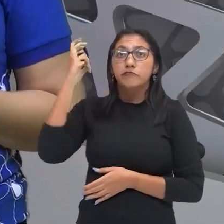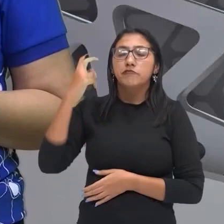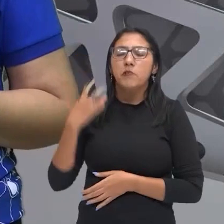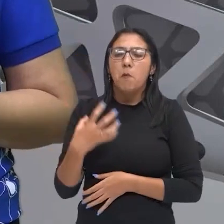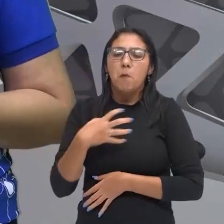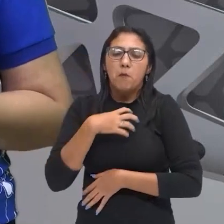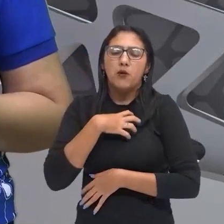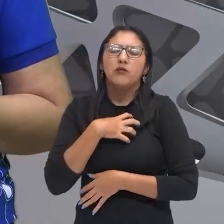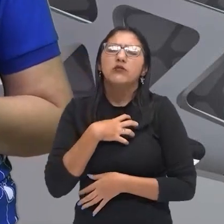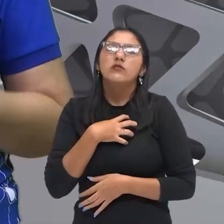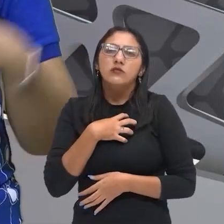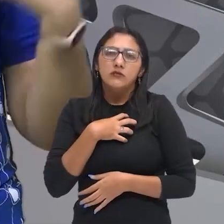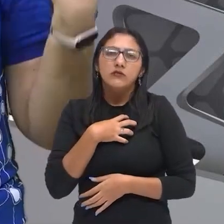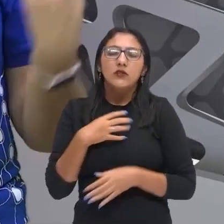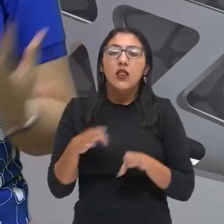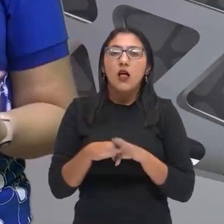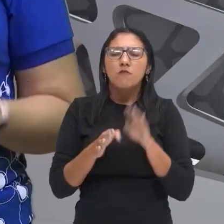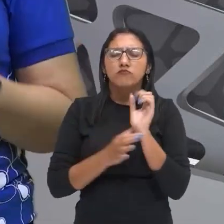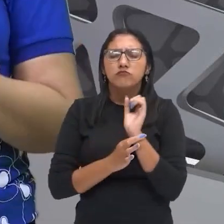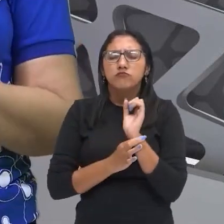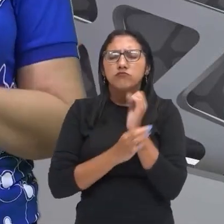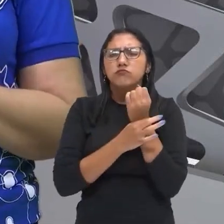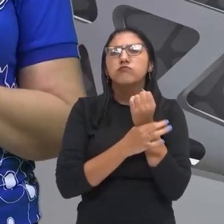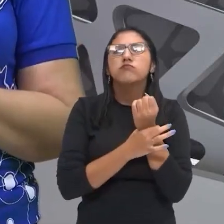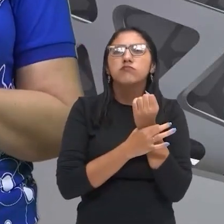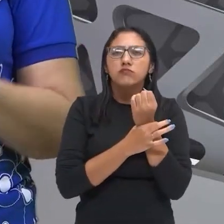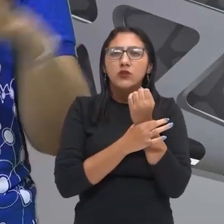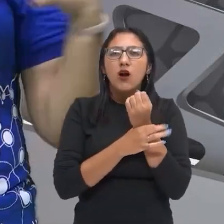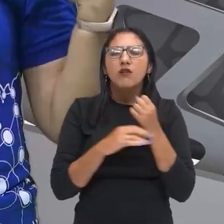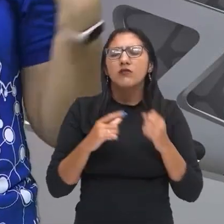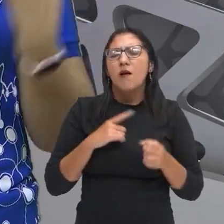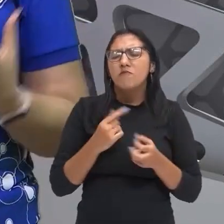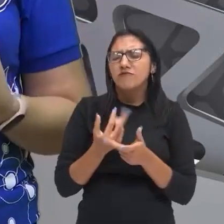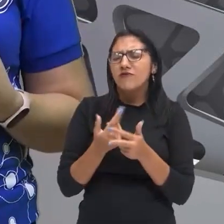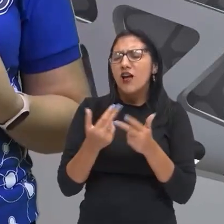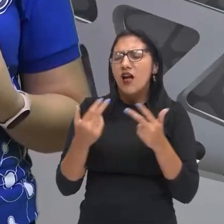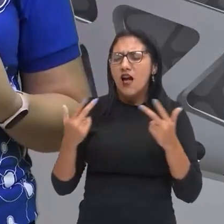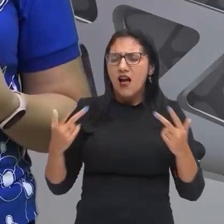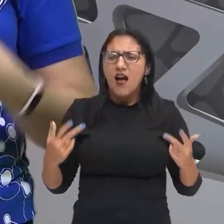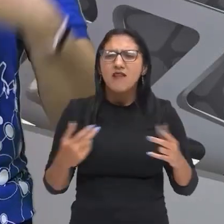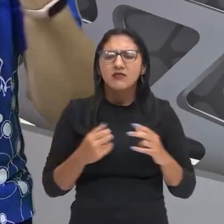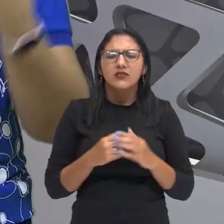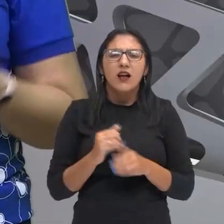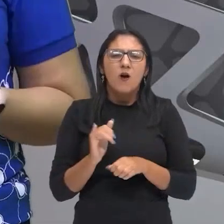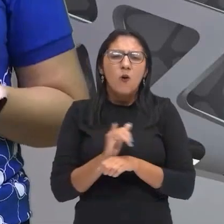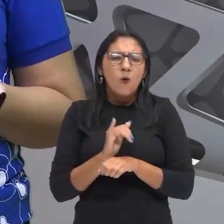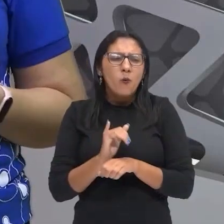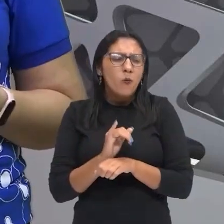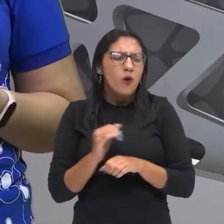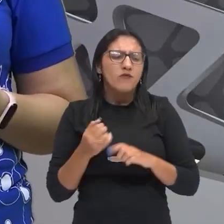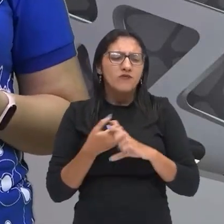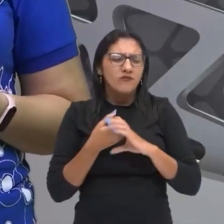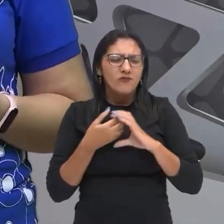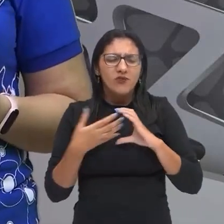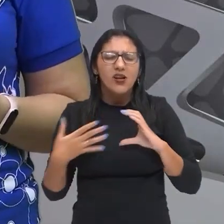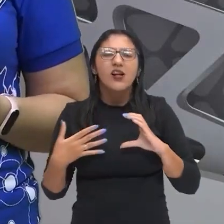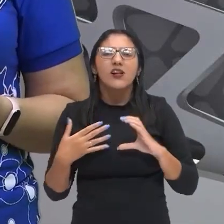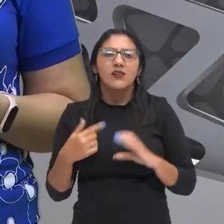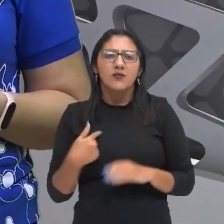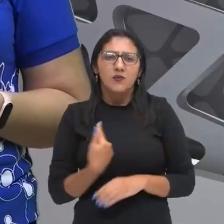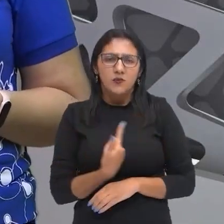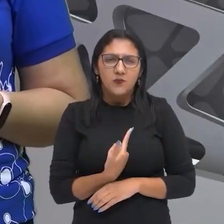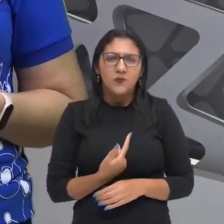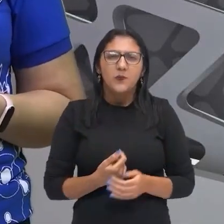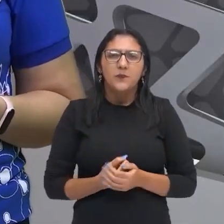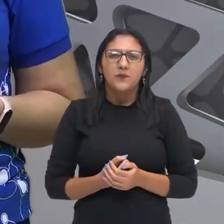para que você se fortaleça diante das adversidades do dia a dia. E é preciso se conhecer para que a gente